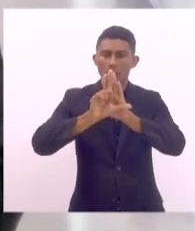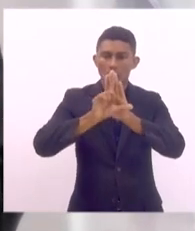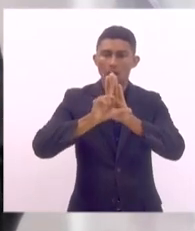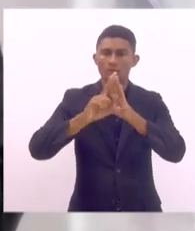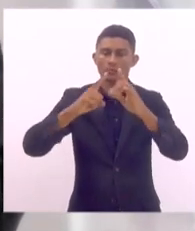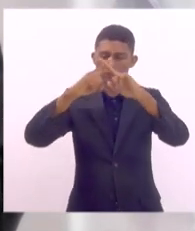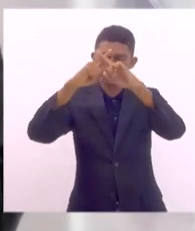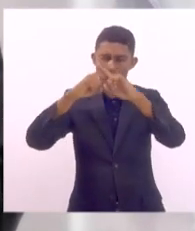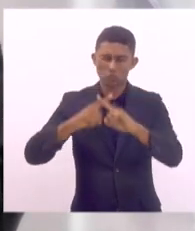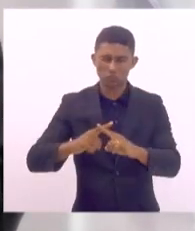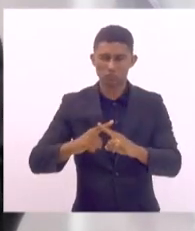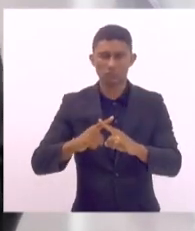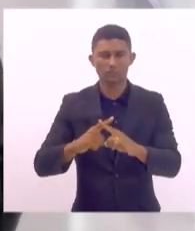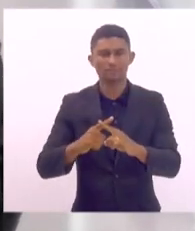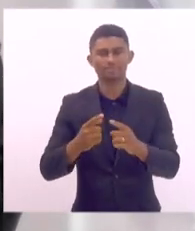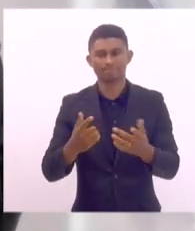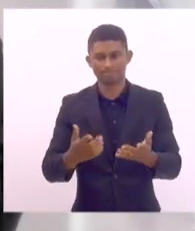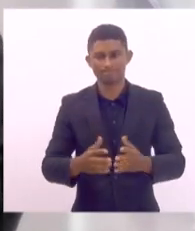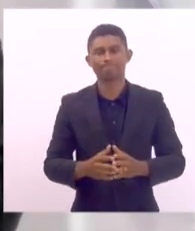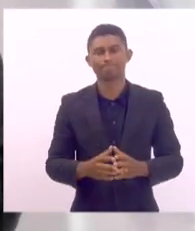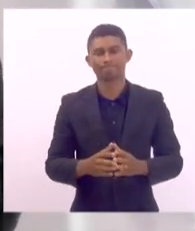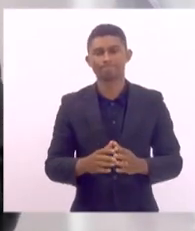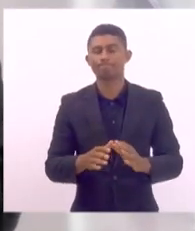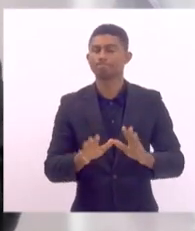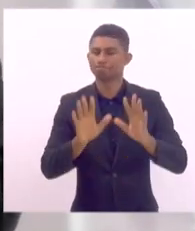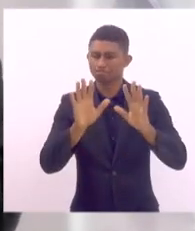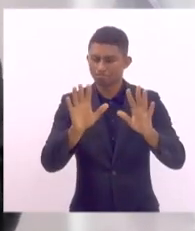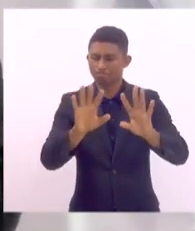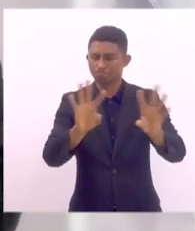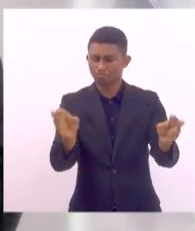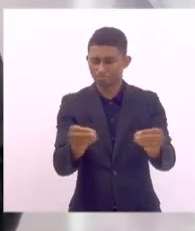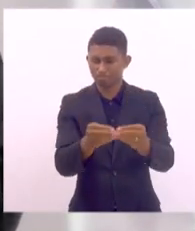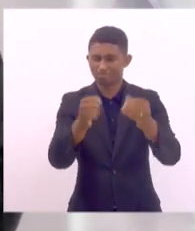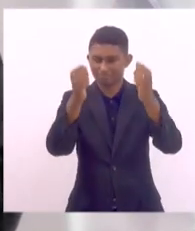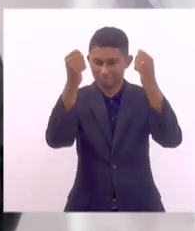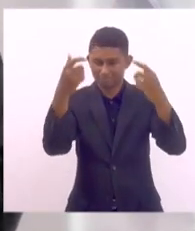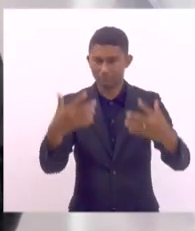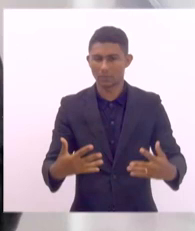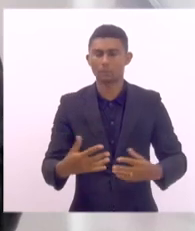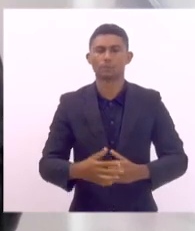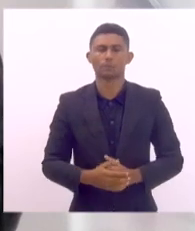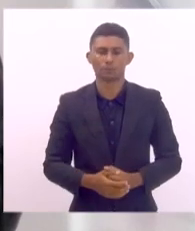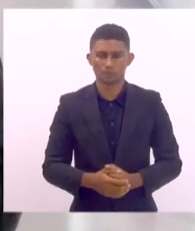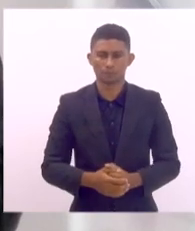deputado Bacelar. Deixa eu tentar explicar aqui.